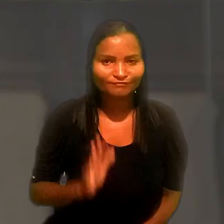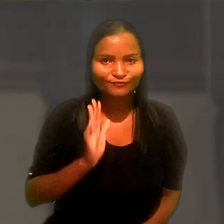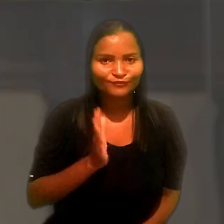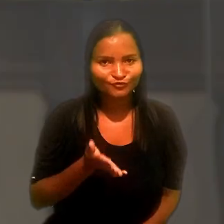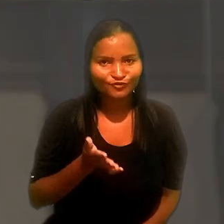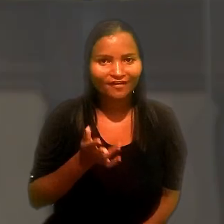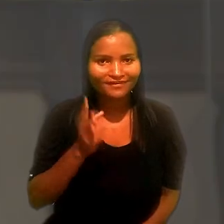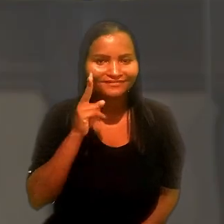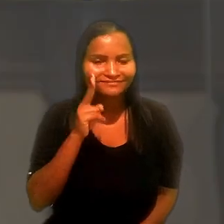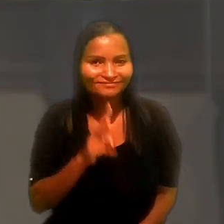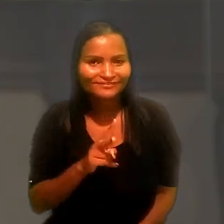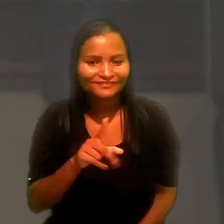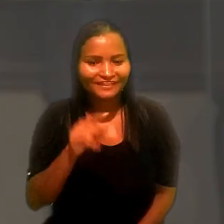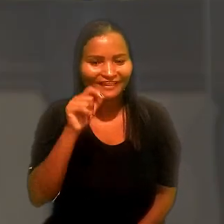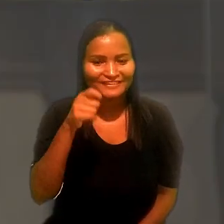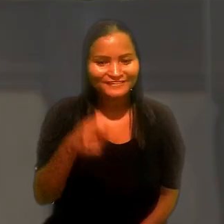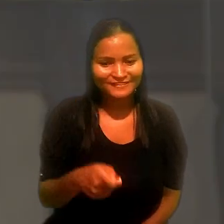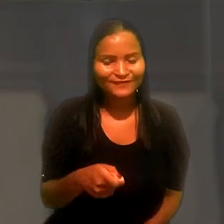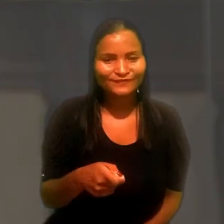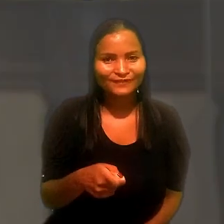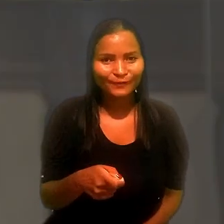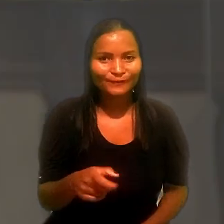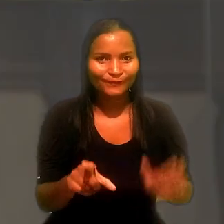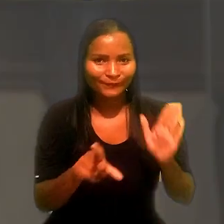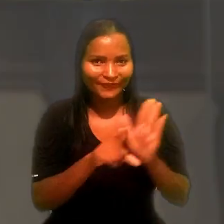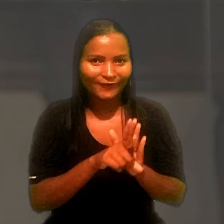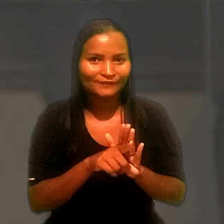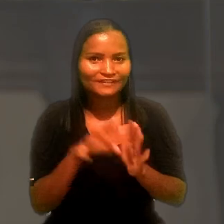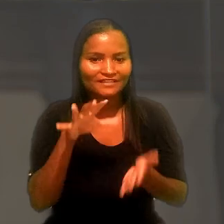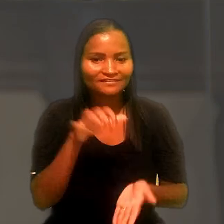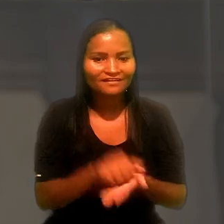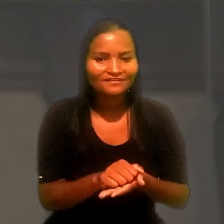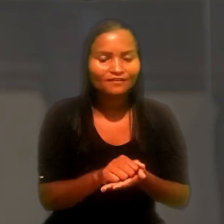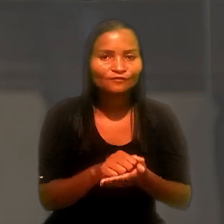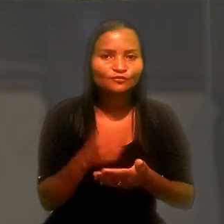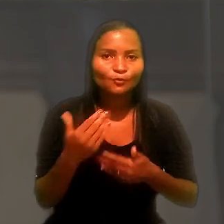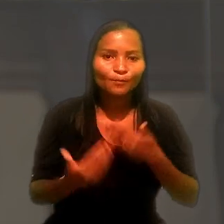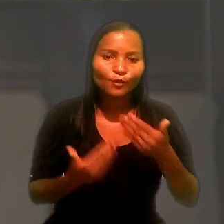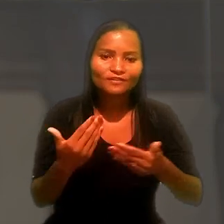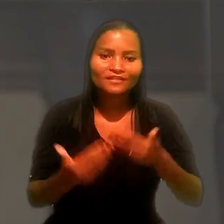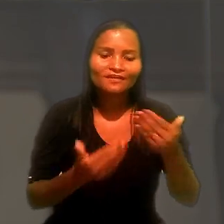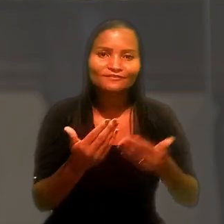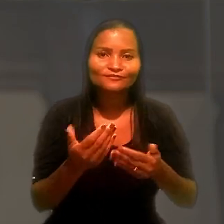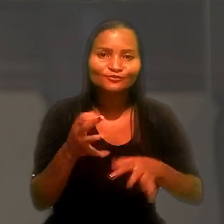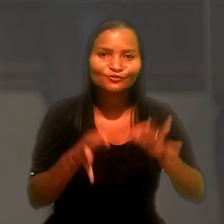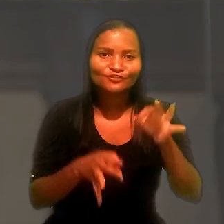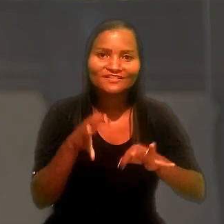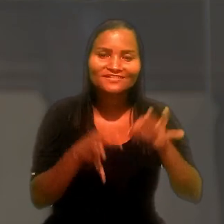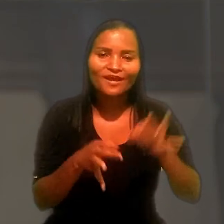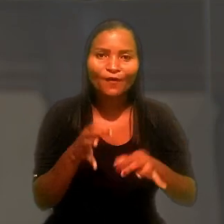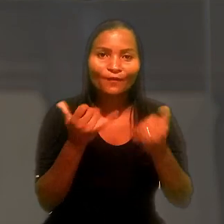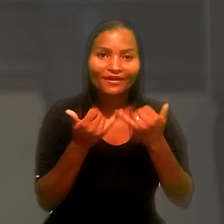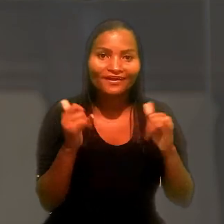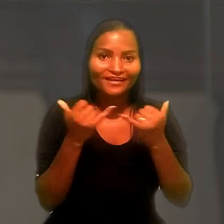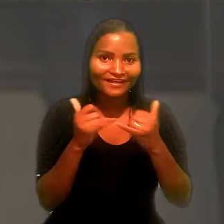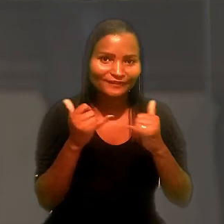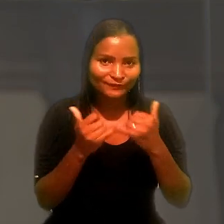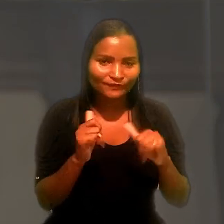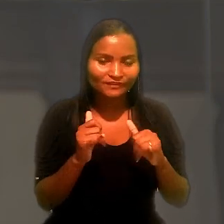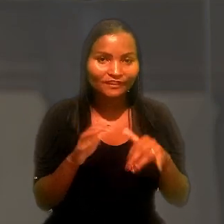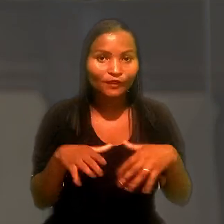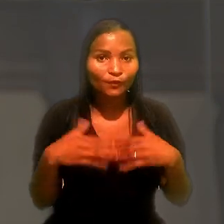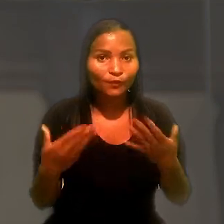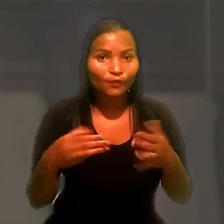Já havia uma decisão, uma previsão legal da instalação de processo judicial eletrônico.